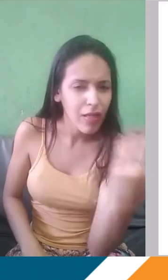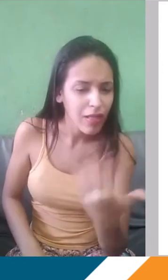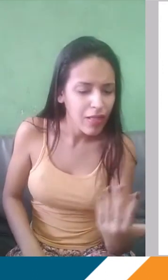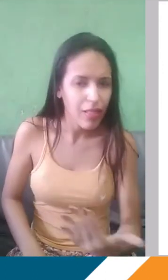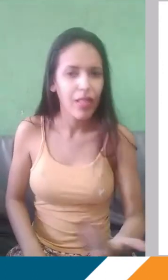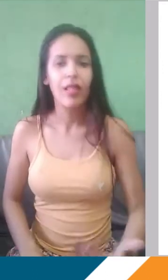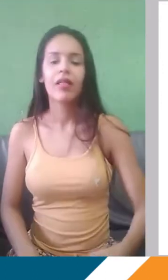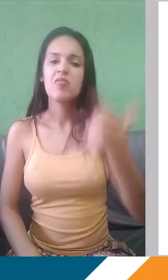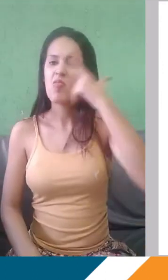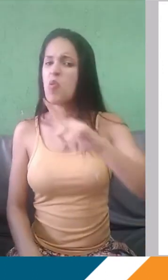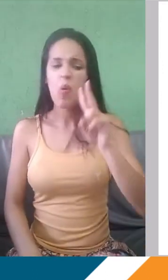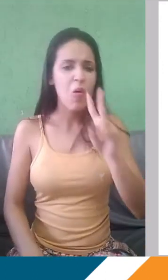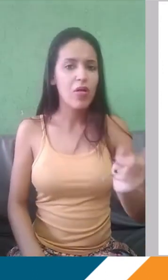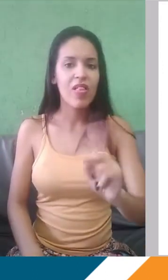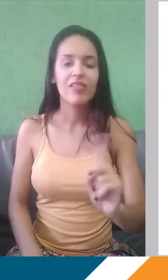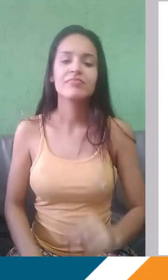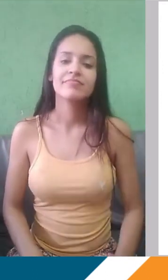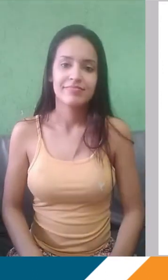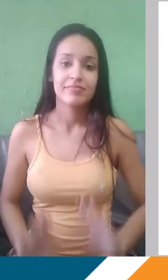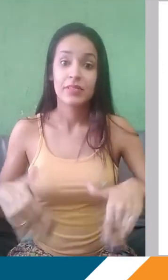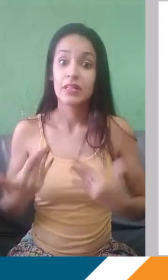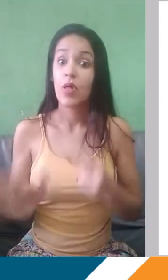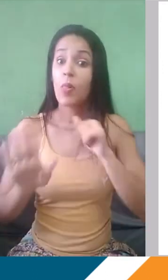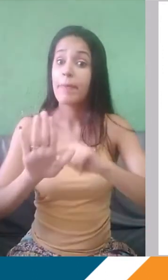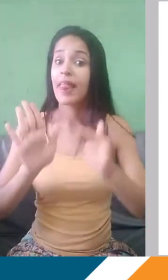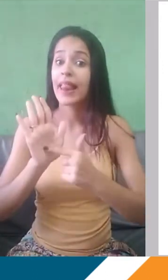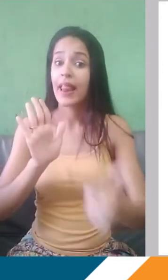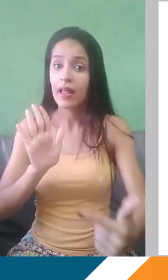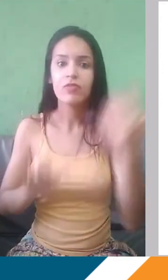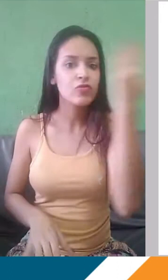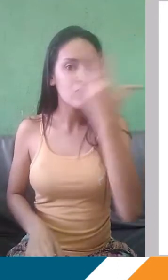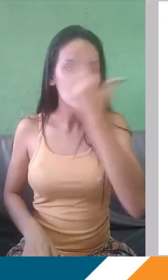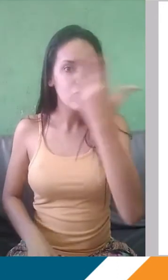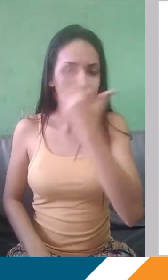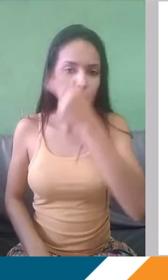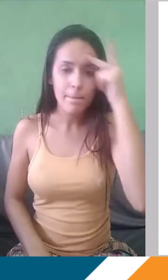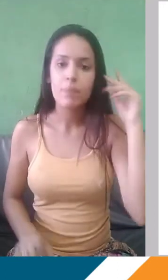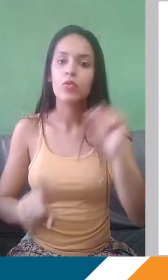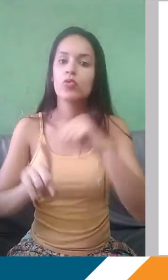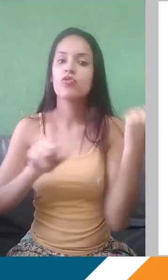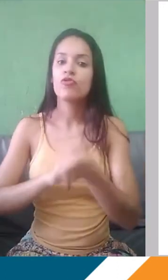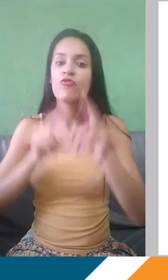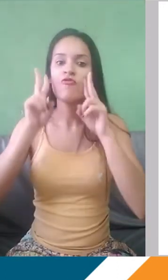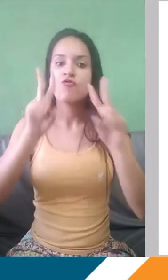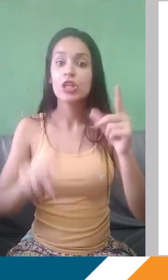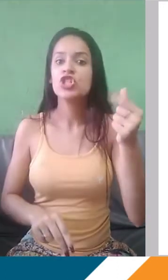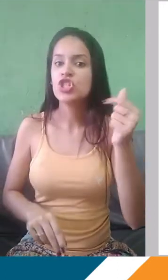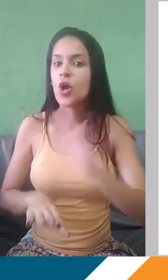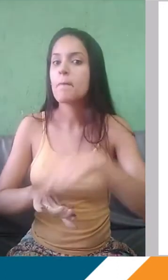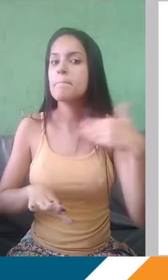desfocalização funciona como uma metáfora para a visão embaçada da sociedade que vê o poder econômico como